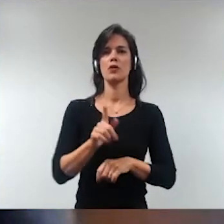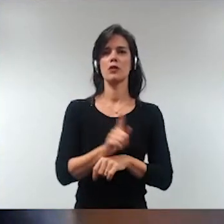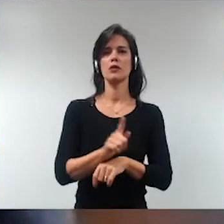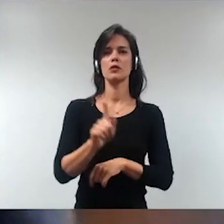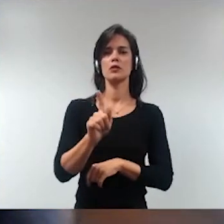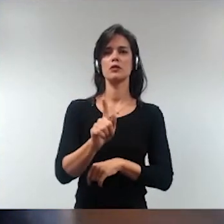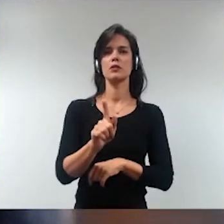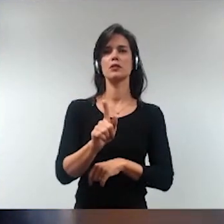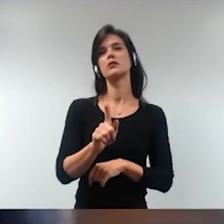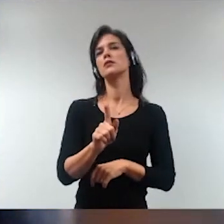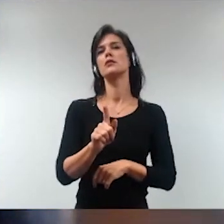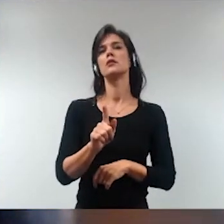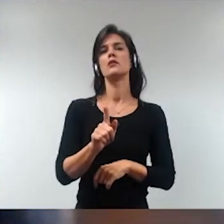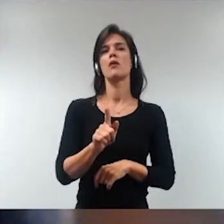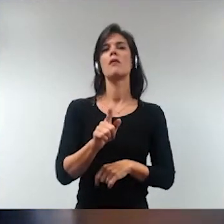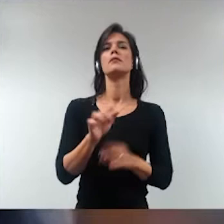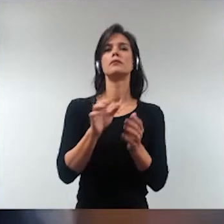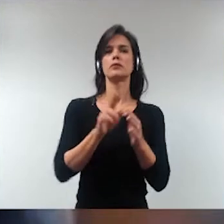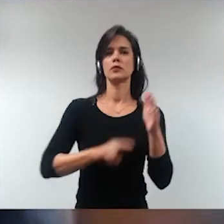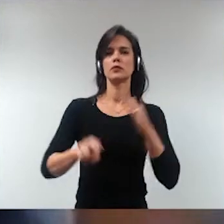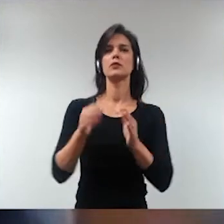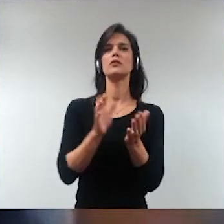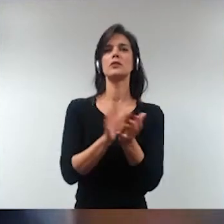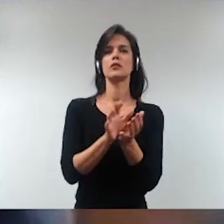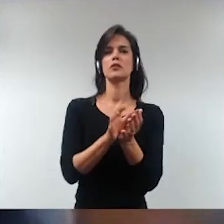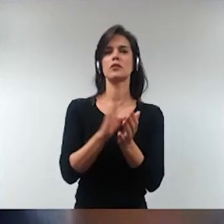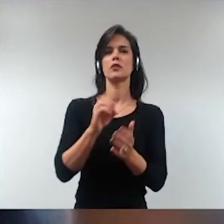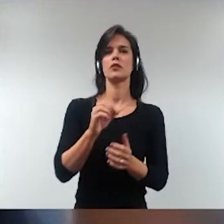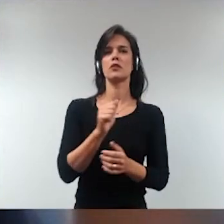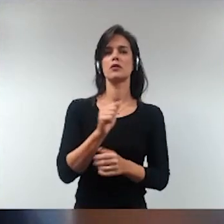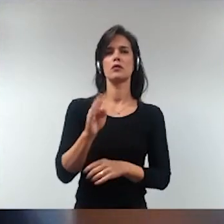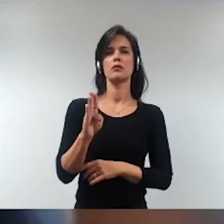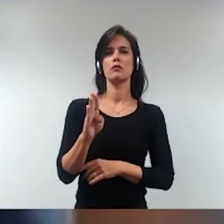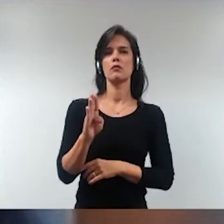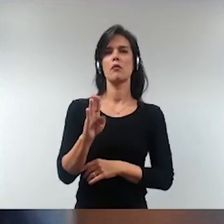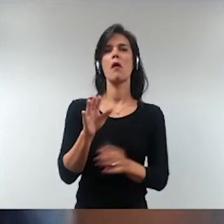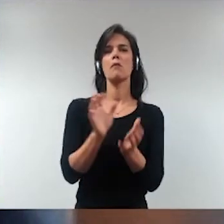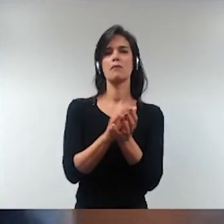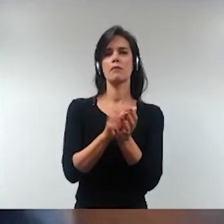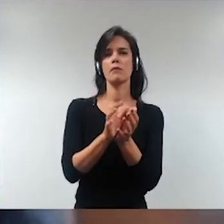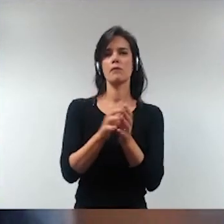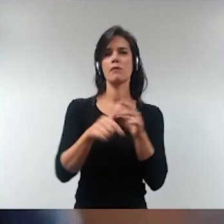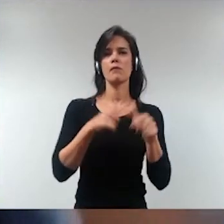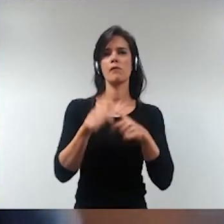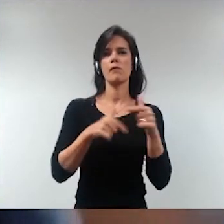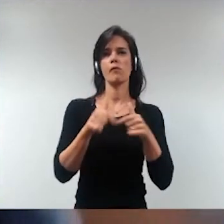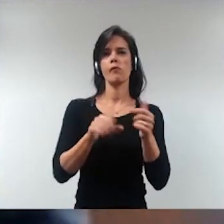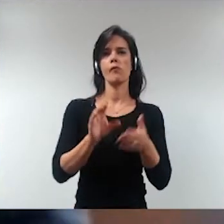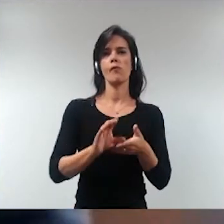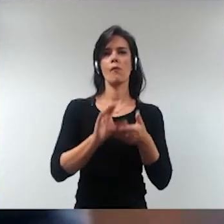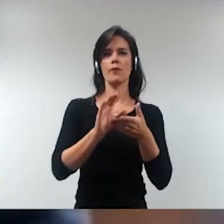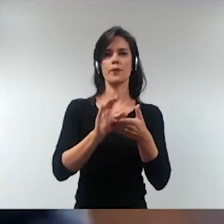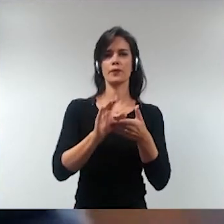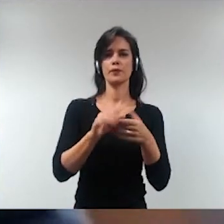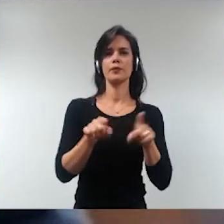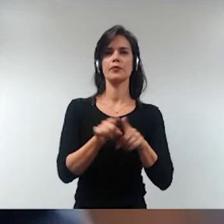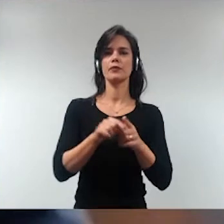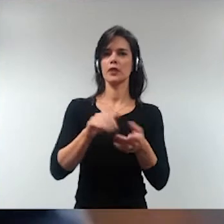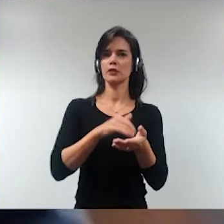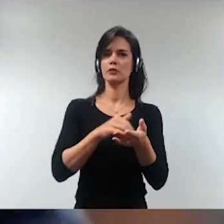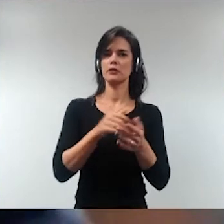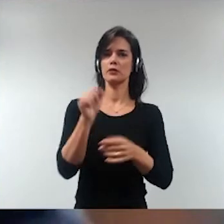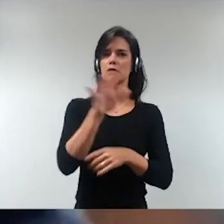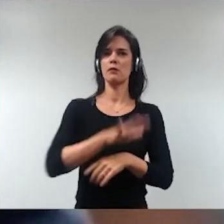Escola Superior da Magistratura de Pernambuco. Na OAB Pernambuco, exerceu os cargos de conselheiro seccional,